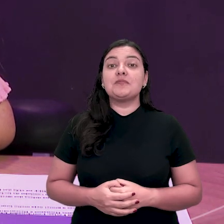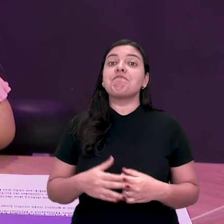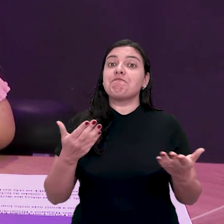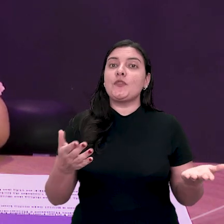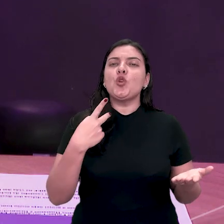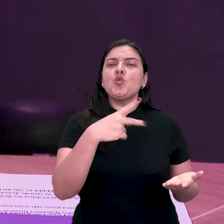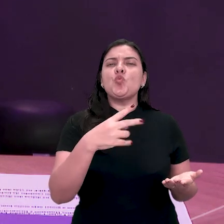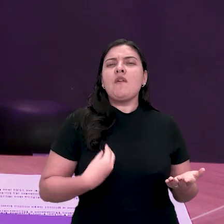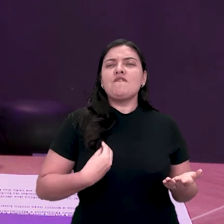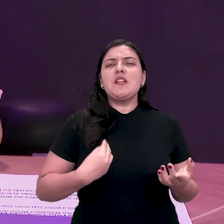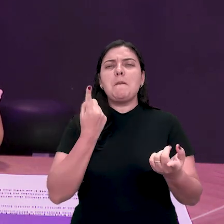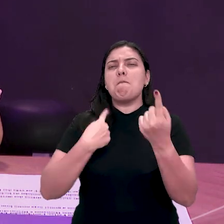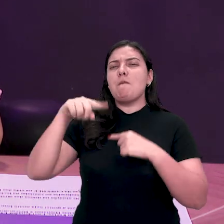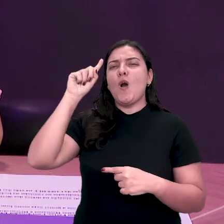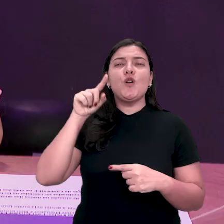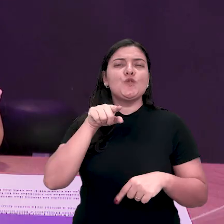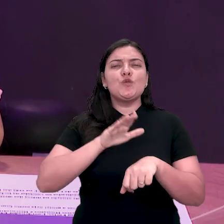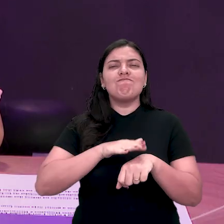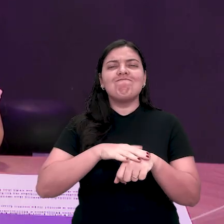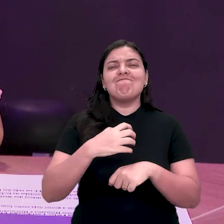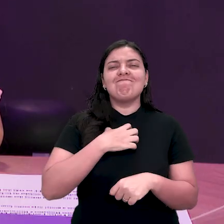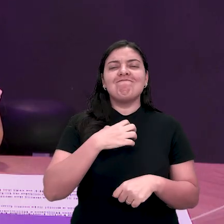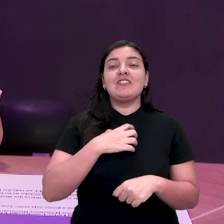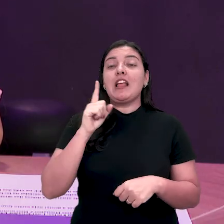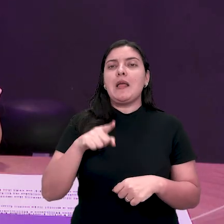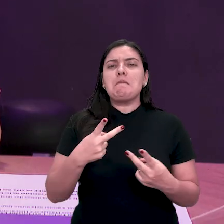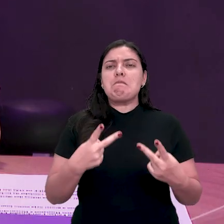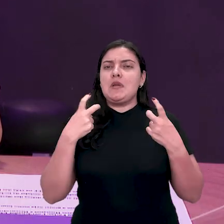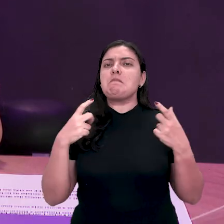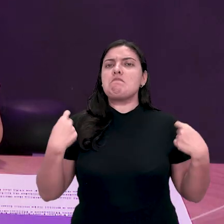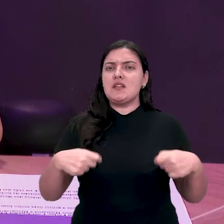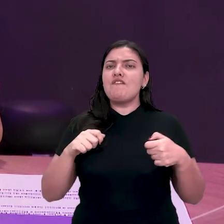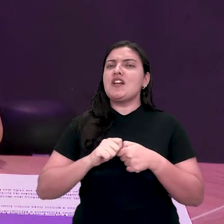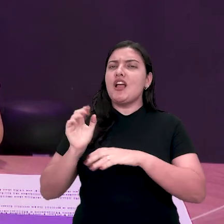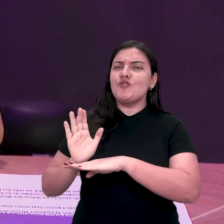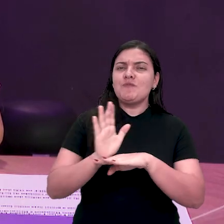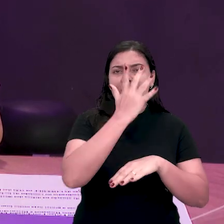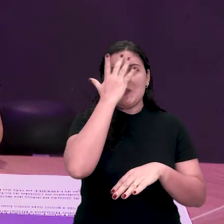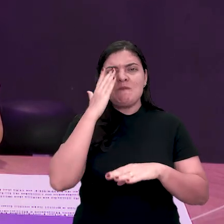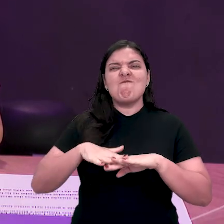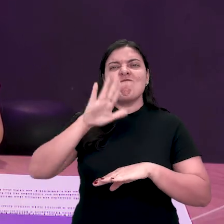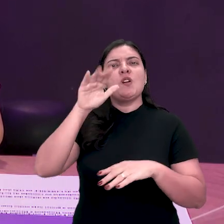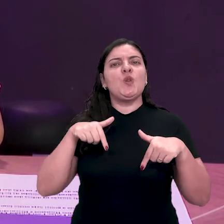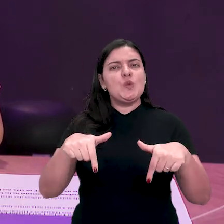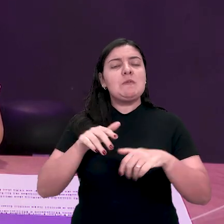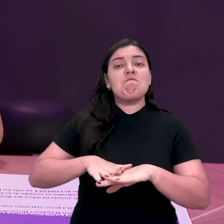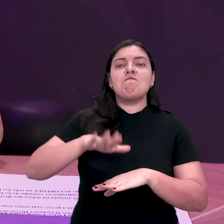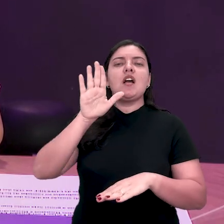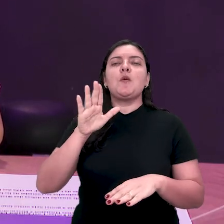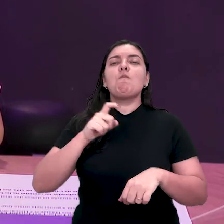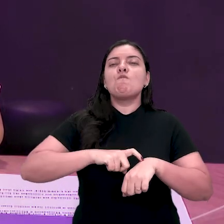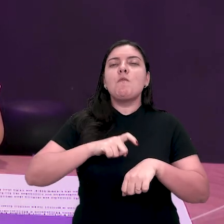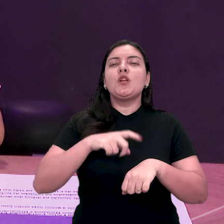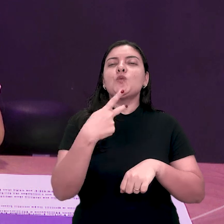Amigo, qual foi sua virada de chave que você viu assim que você precisava fazer a diferença para você lutar? Qual foi esse